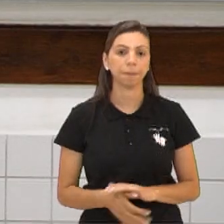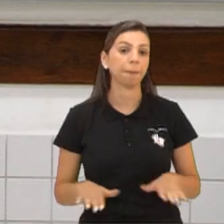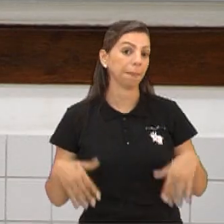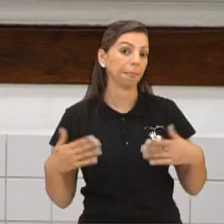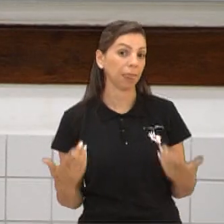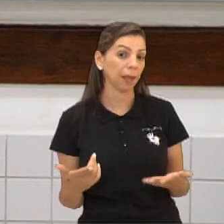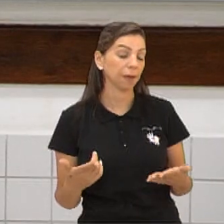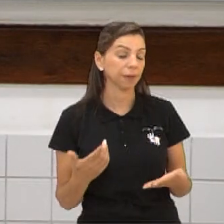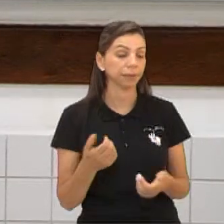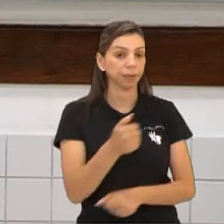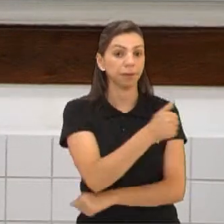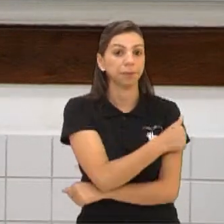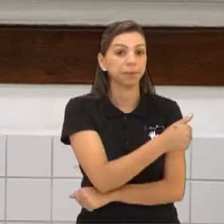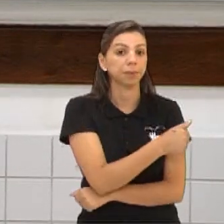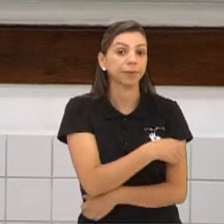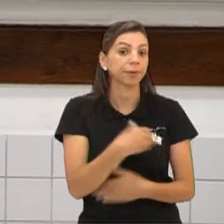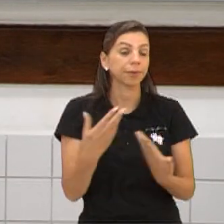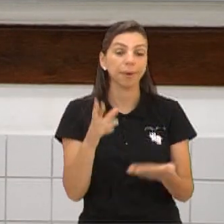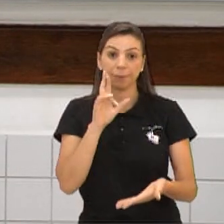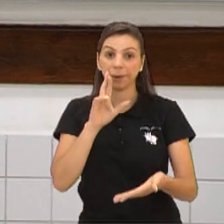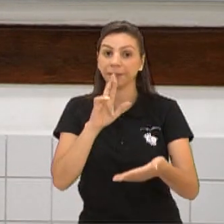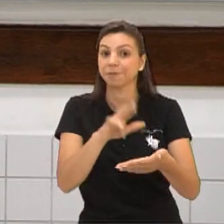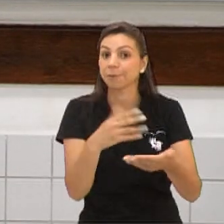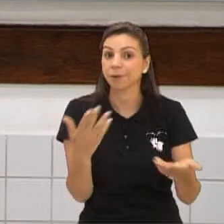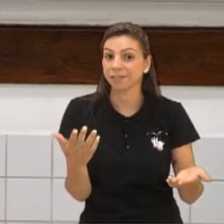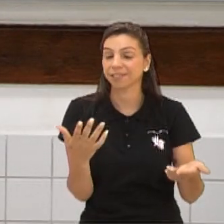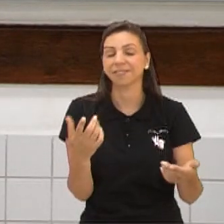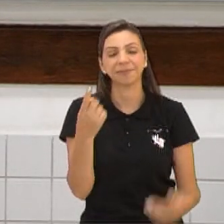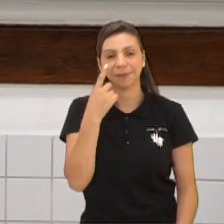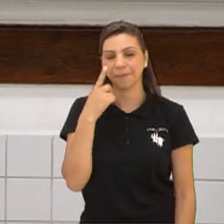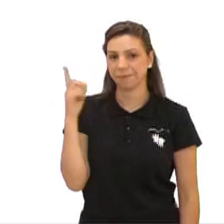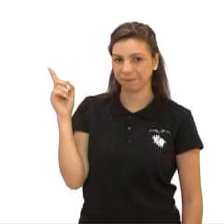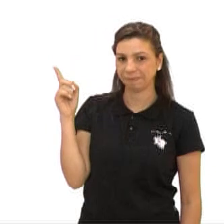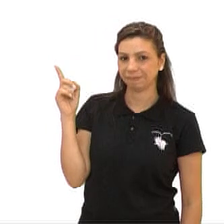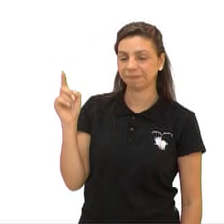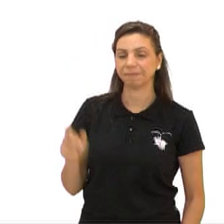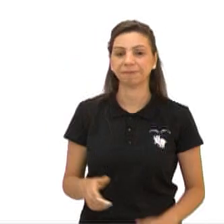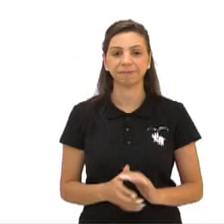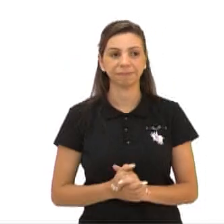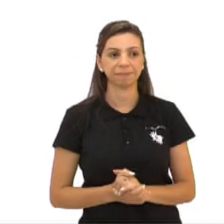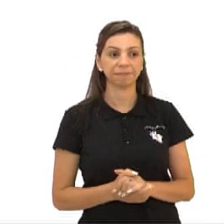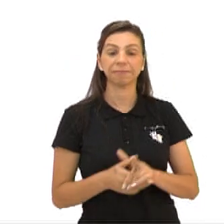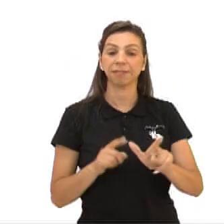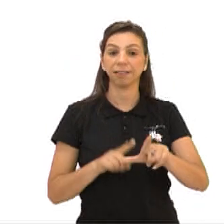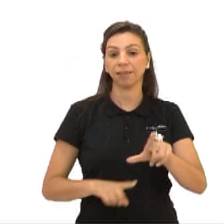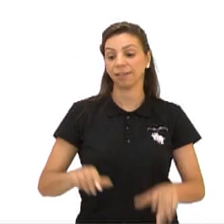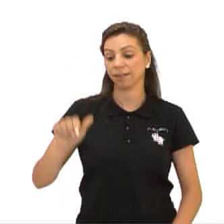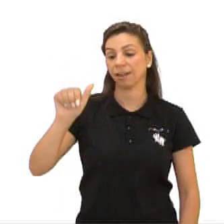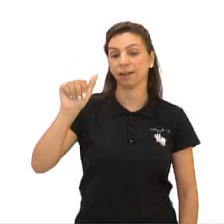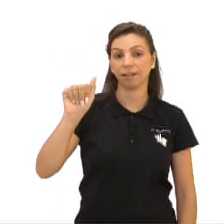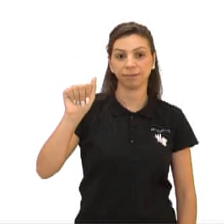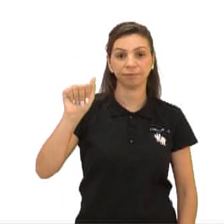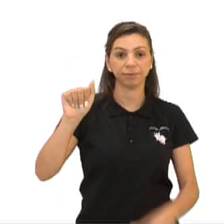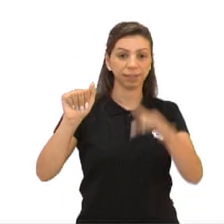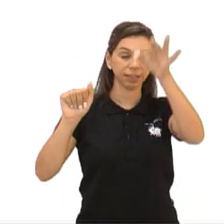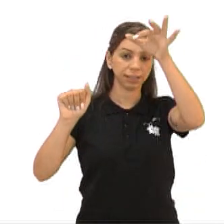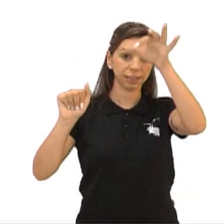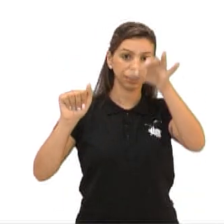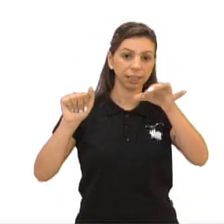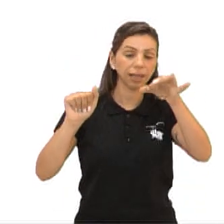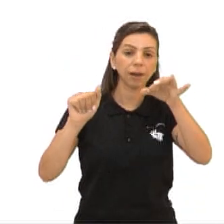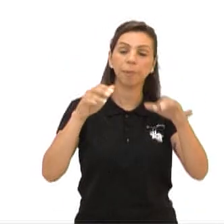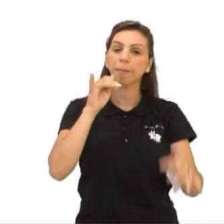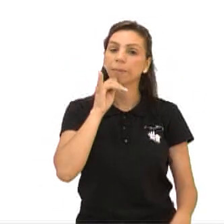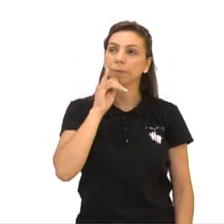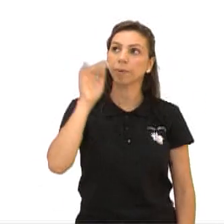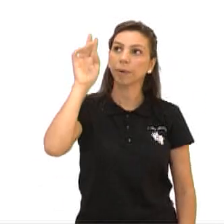E aí, estudante, qual foi a alternativa que você marcou? Vamos ver qual é a correta? Letra A, fazer uso da própria